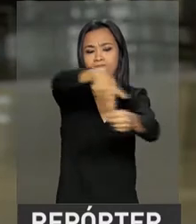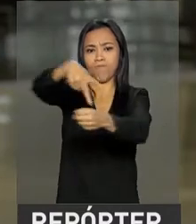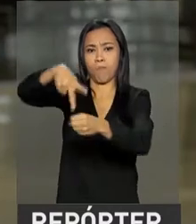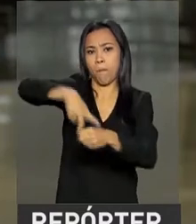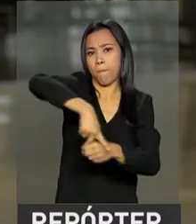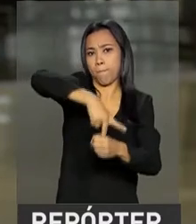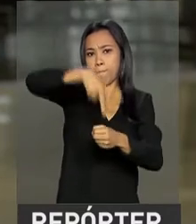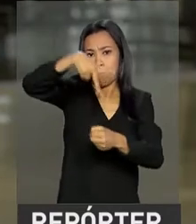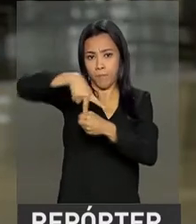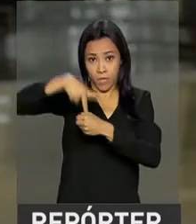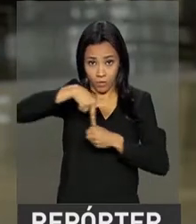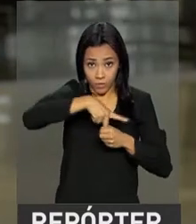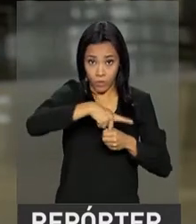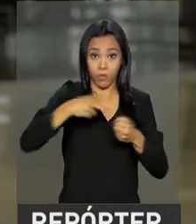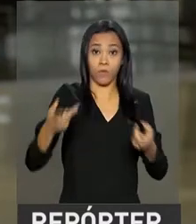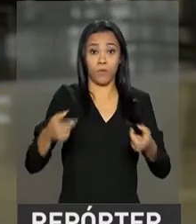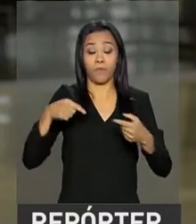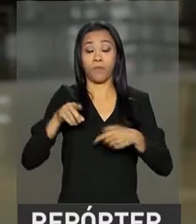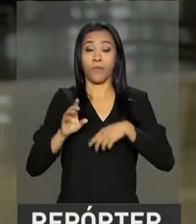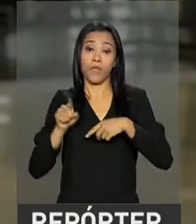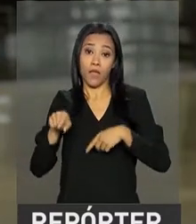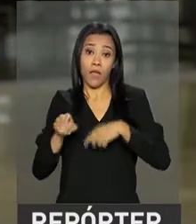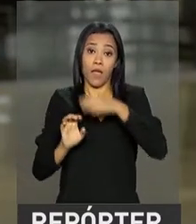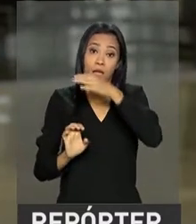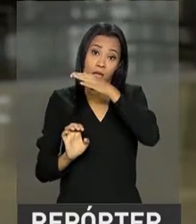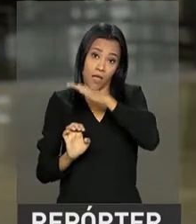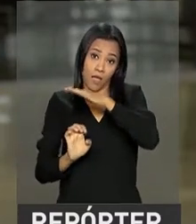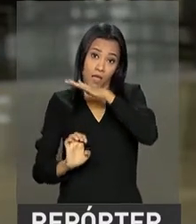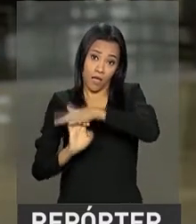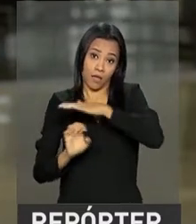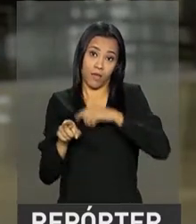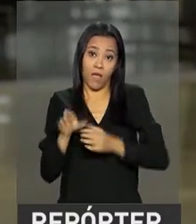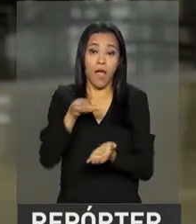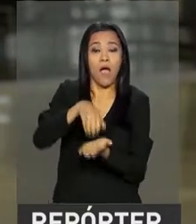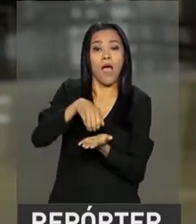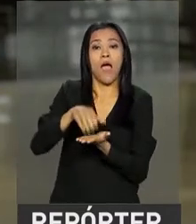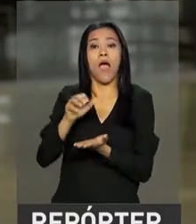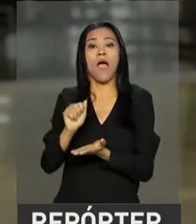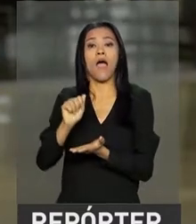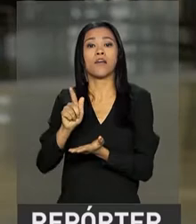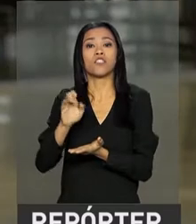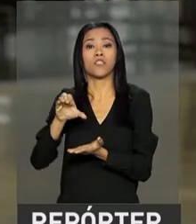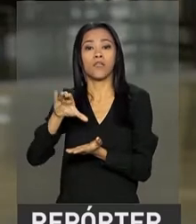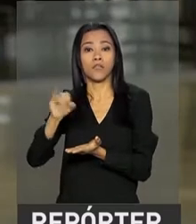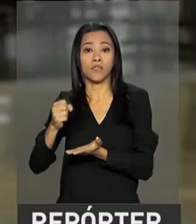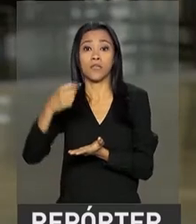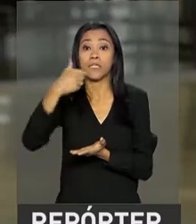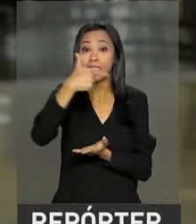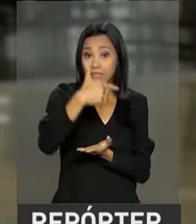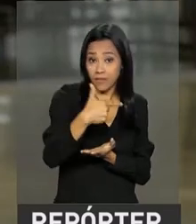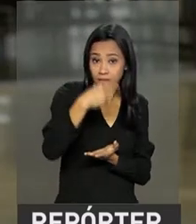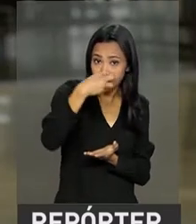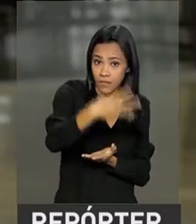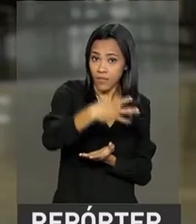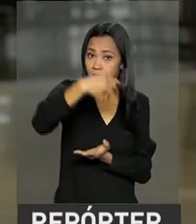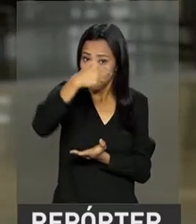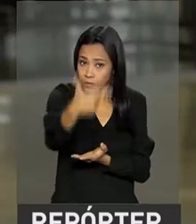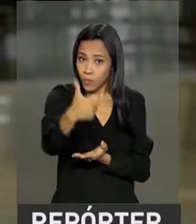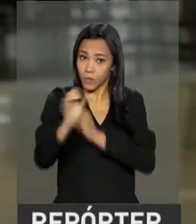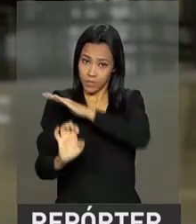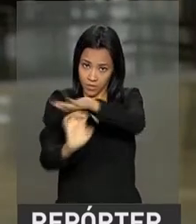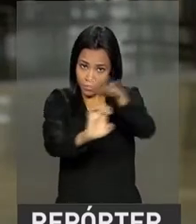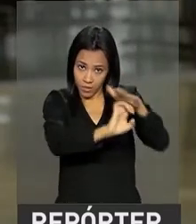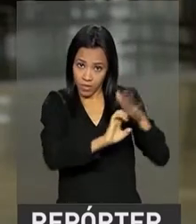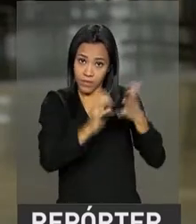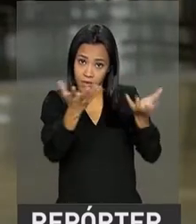A Agência Nacional de Petróleo e Gás informa que 32 empresas estão inscritas para participar